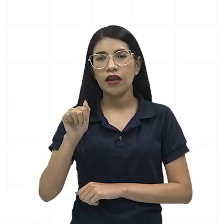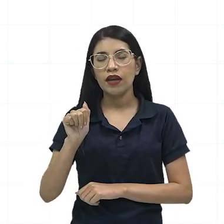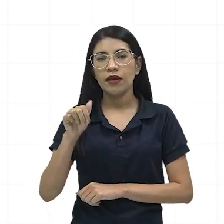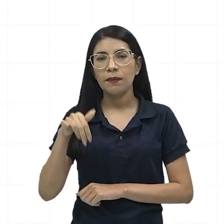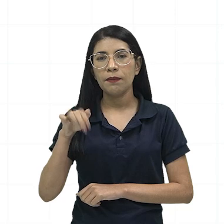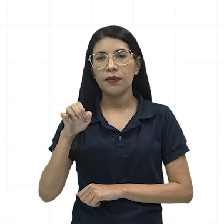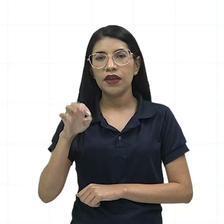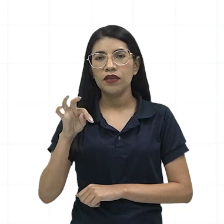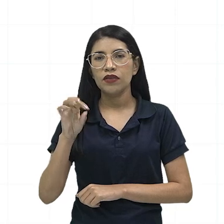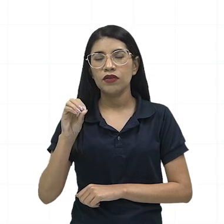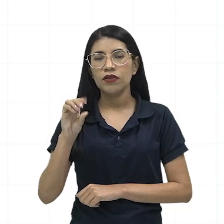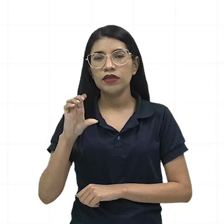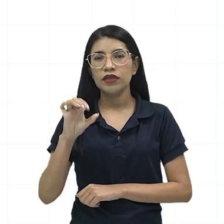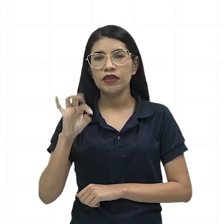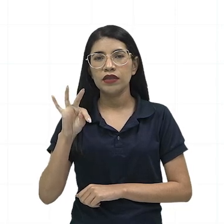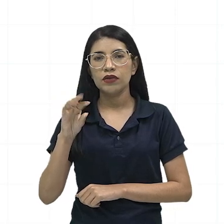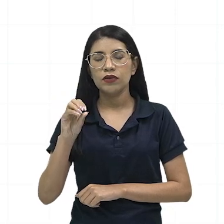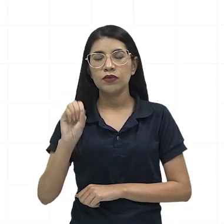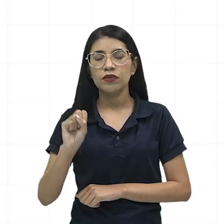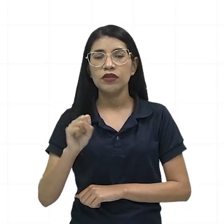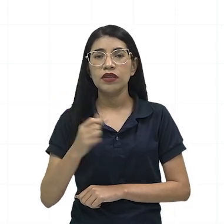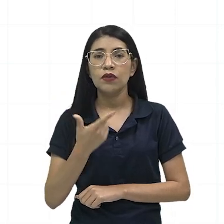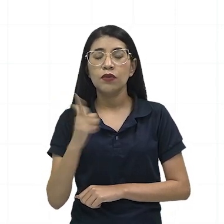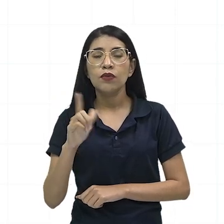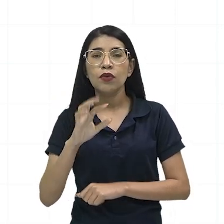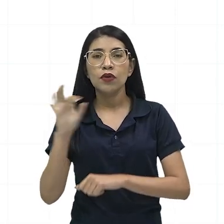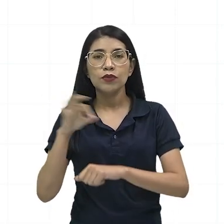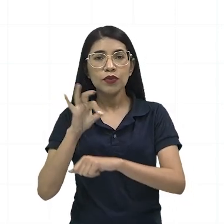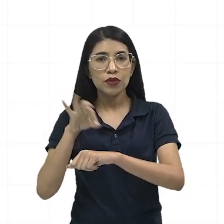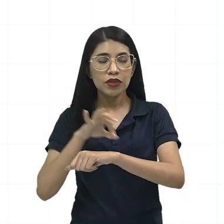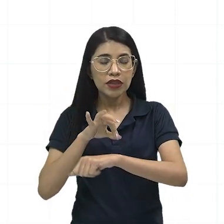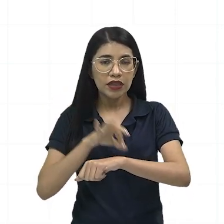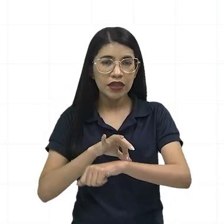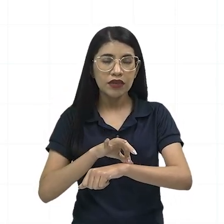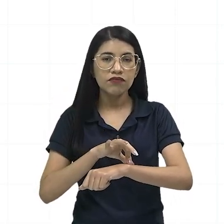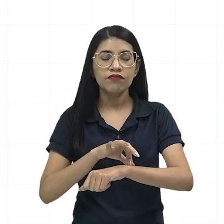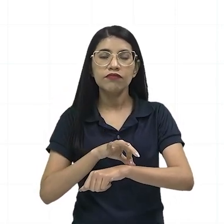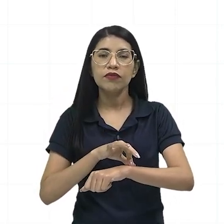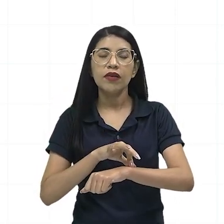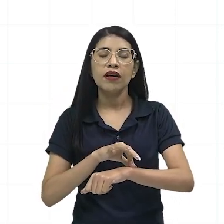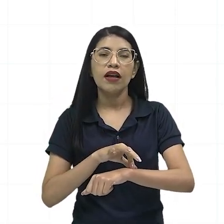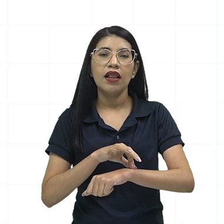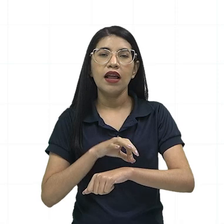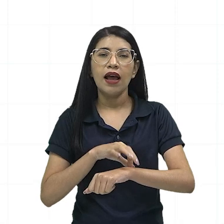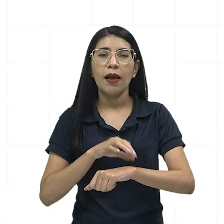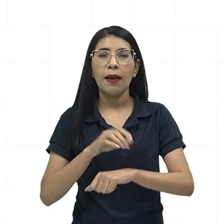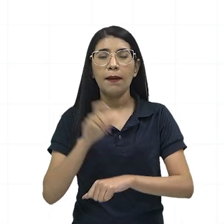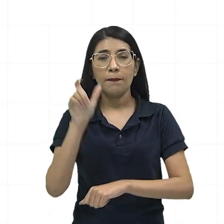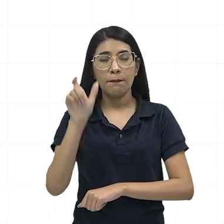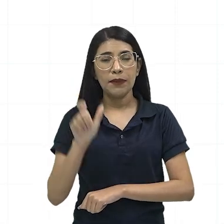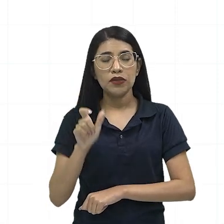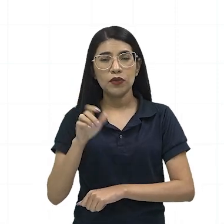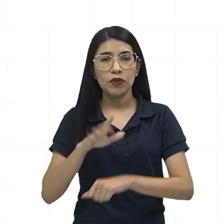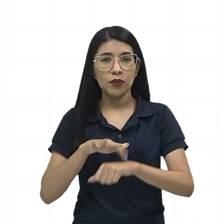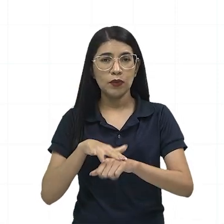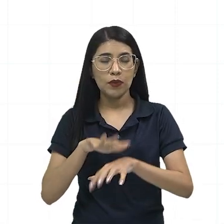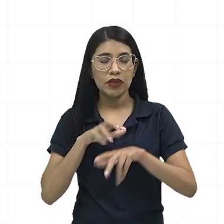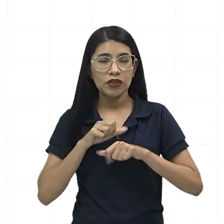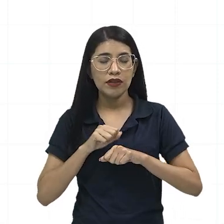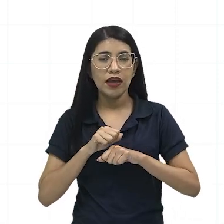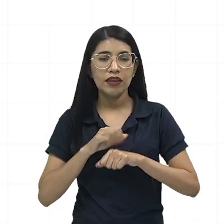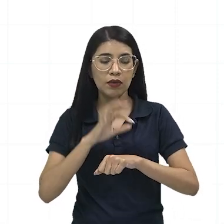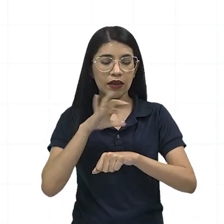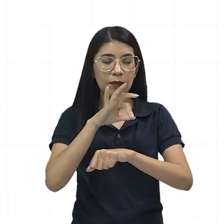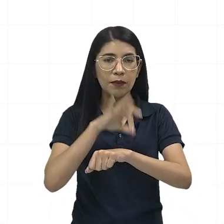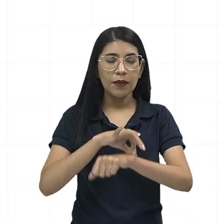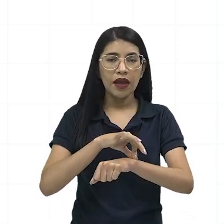esses gametócitos, quando um outro mosquito vier picar essa pessoa já doente, ele suga